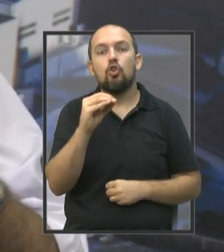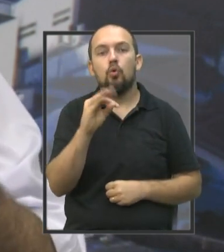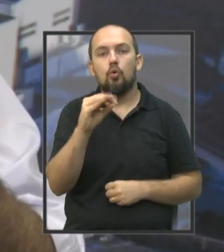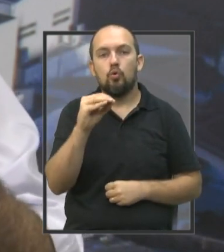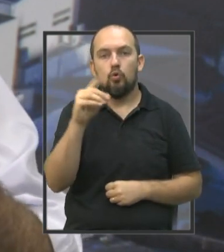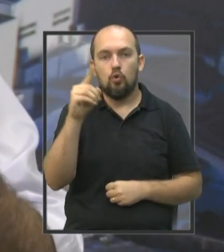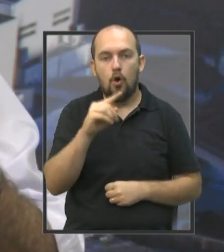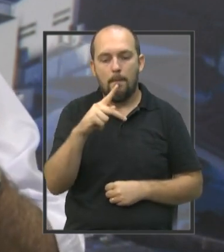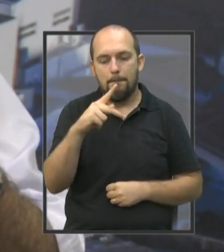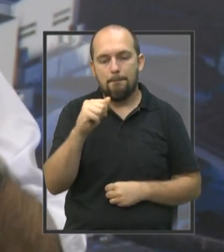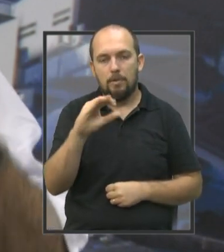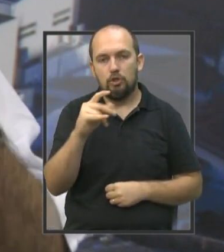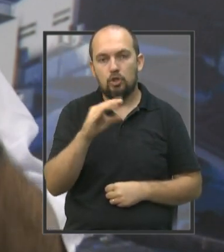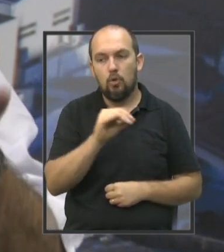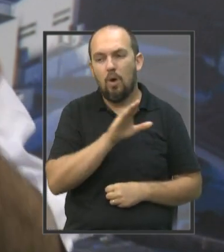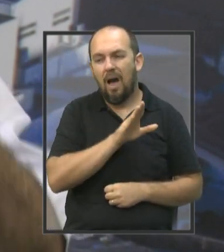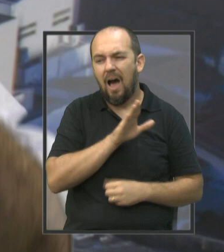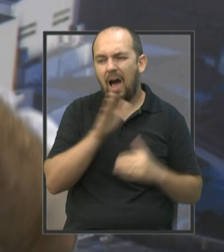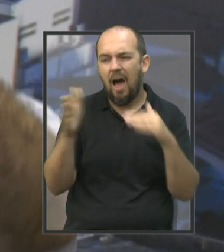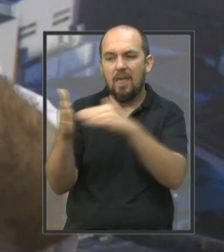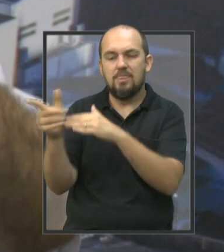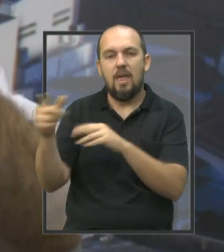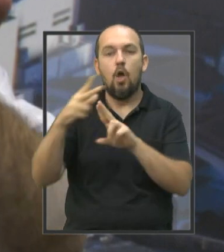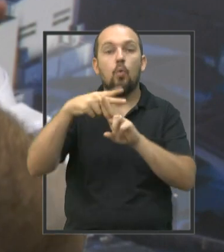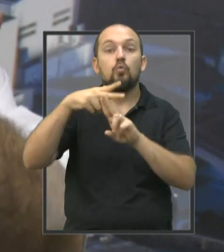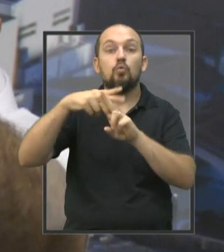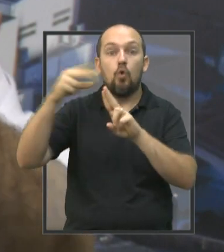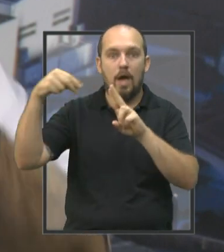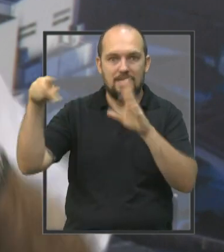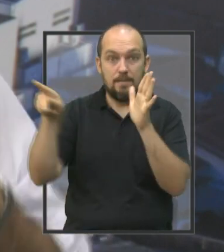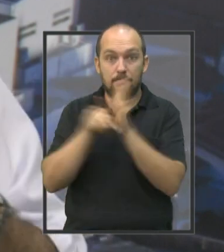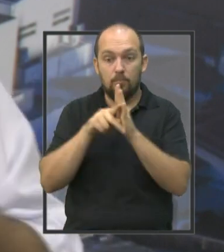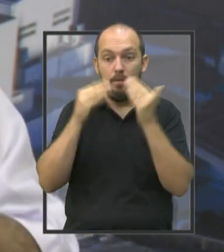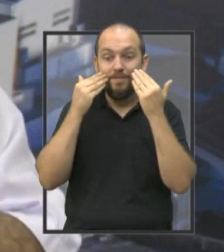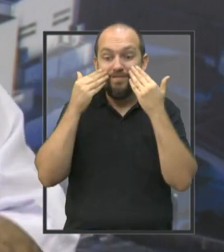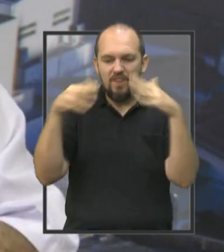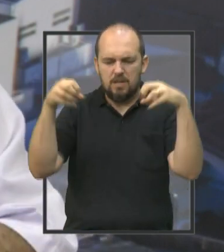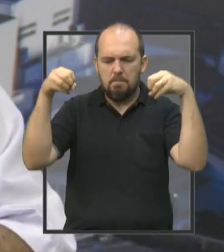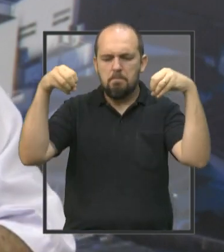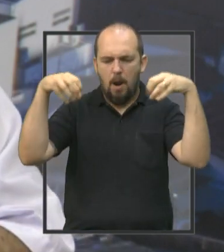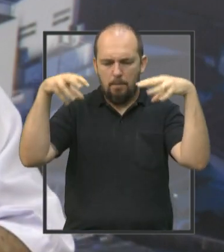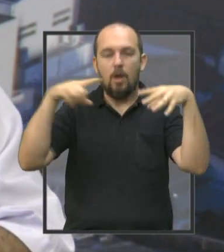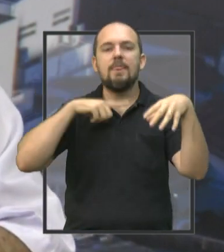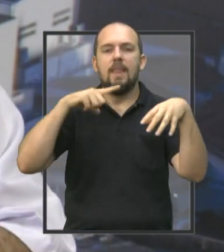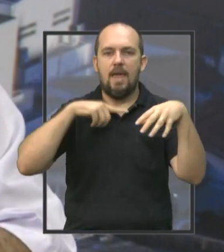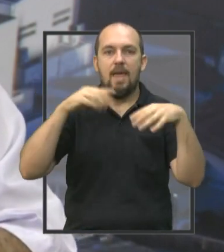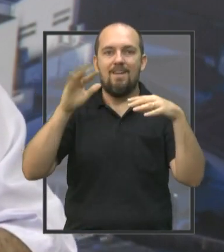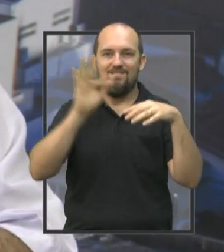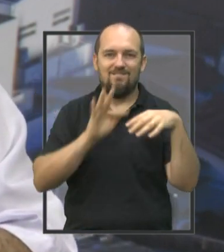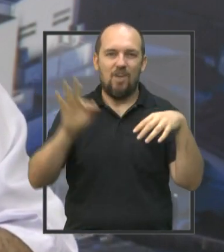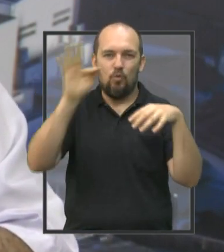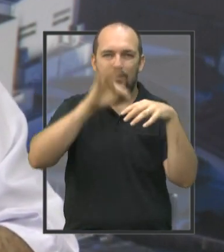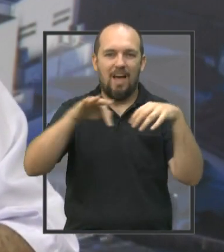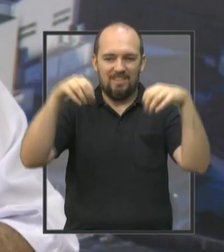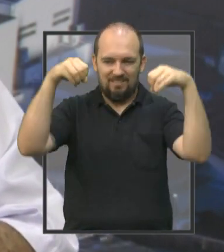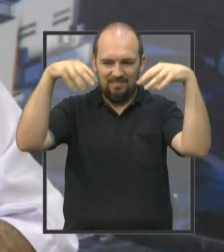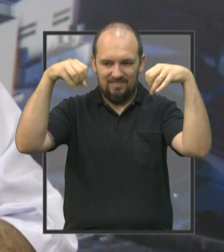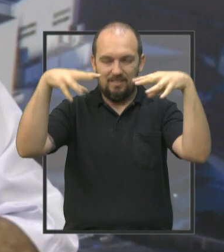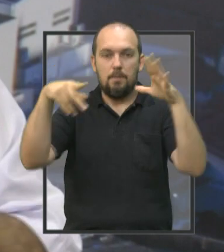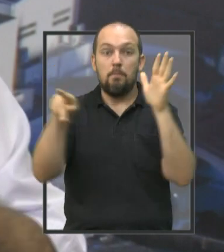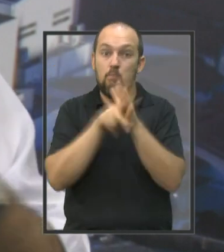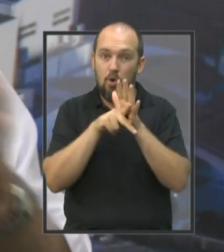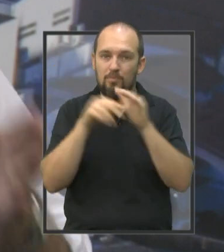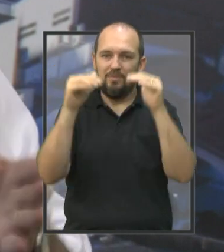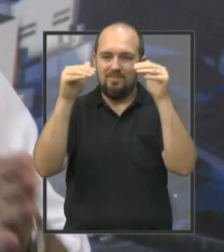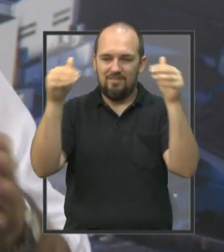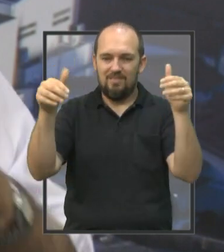Uno Oeste tem iluminação própria dela em frente da faculdade, você entendeu?